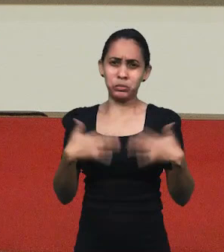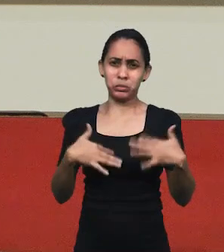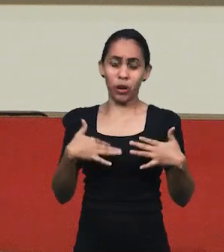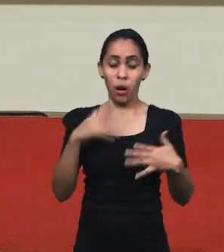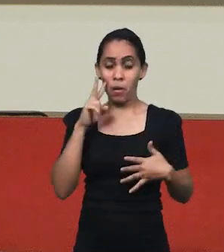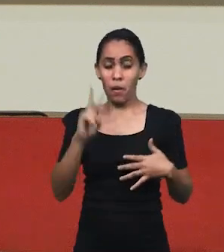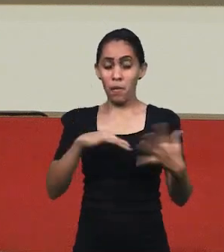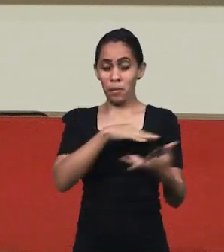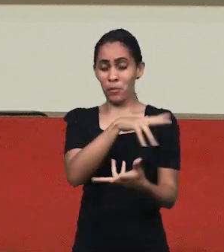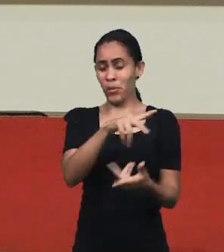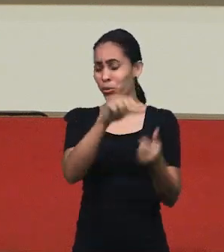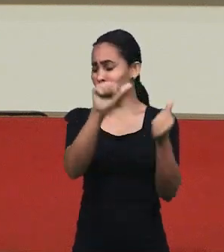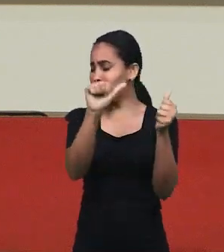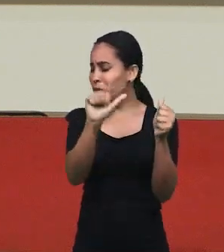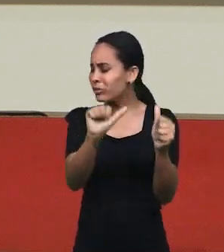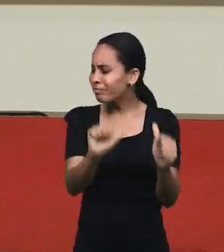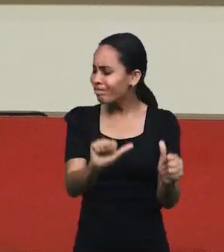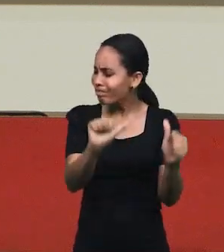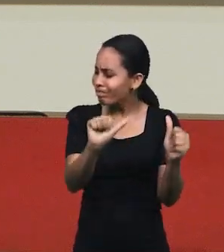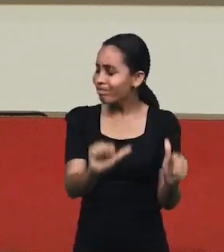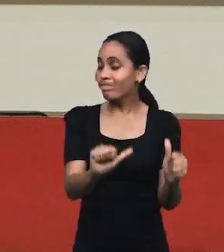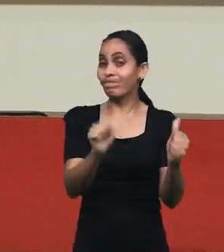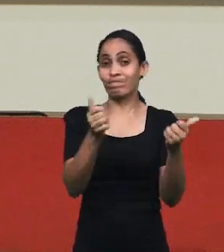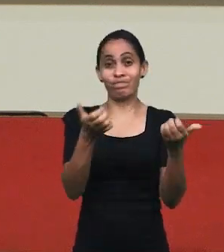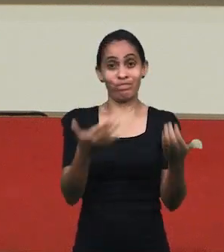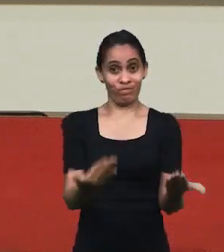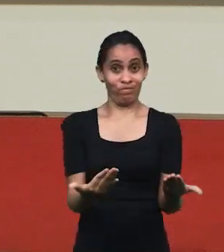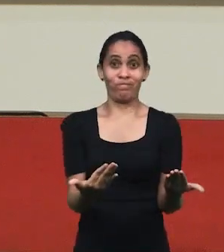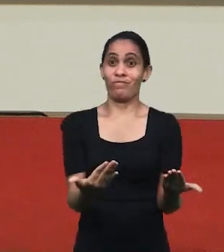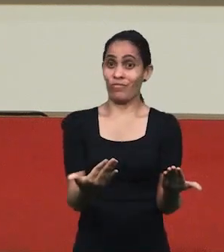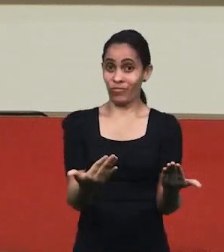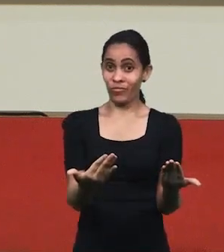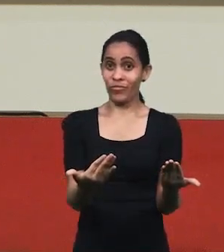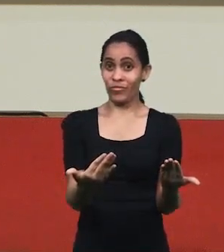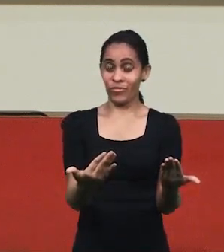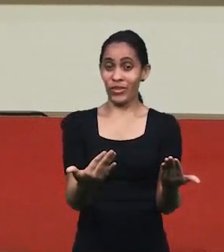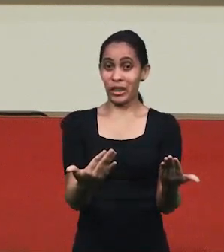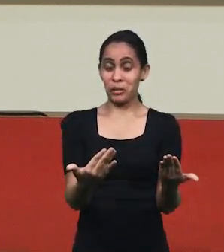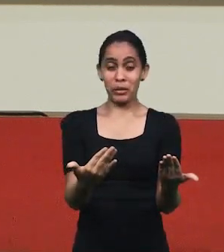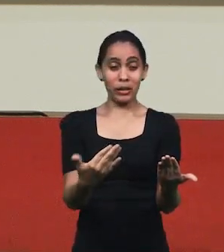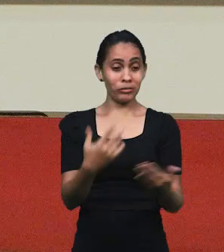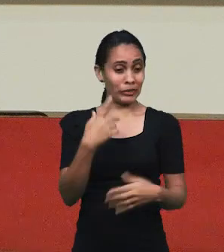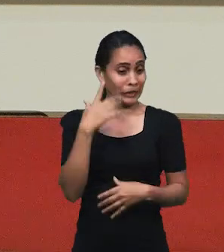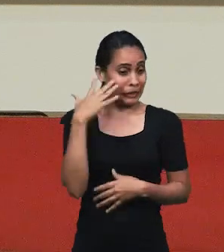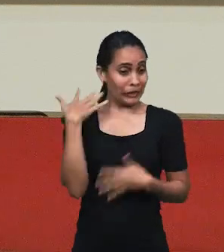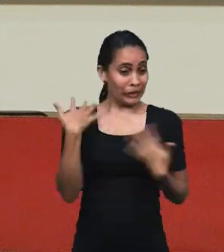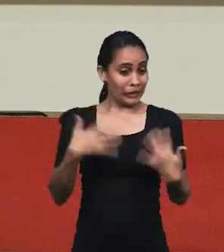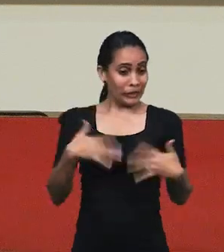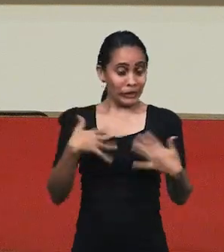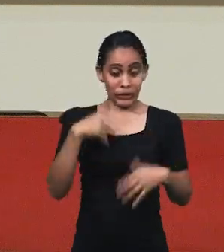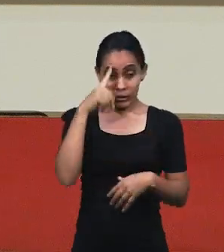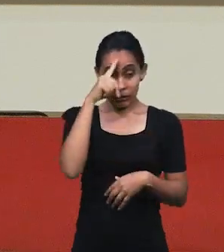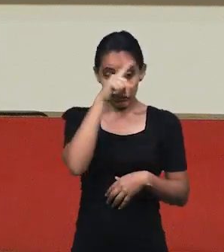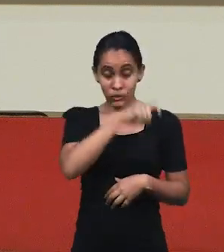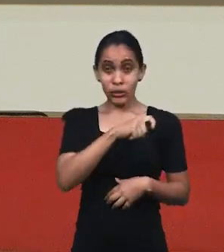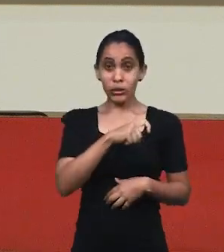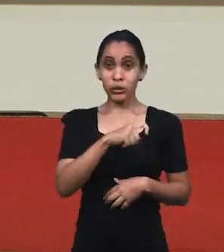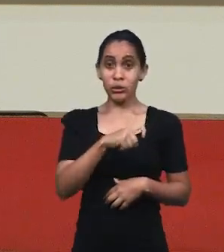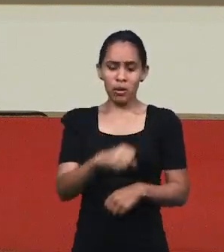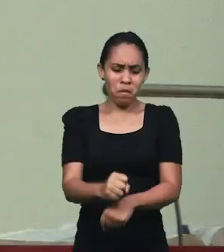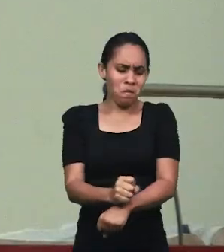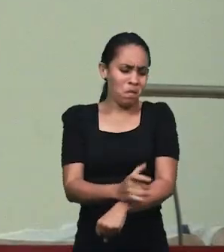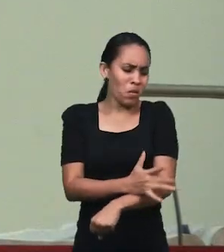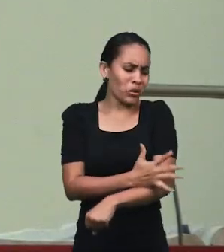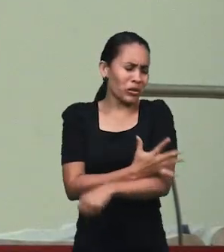vê, pela situação do mundo que está hoje. O mundo está enlouquecendo, pela inversão de valores, pela violência. Então há